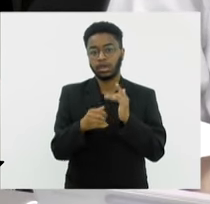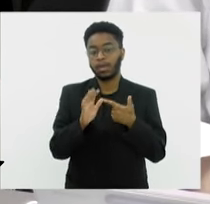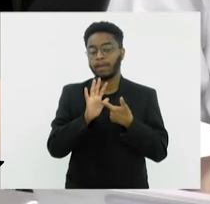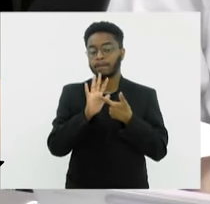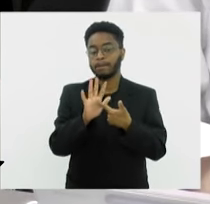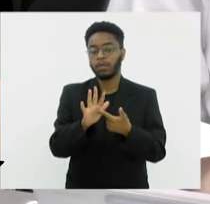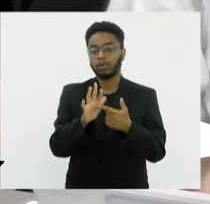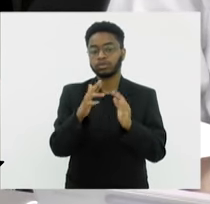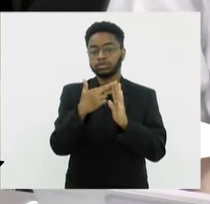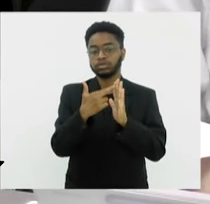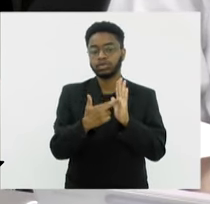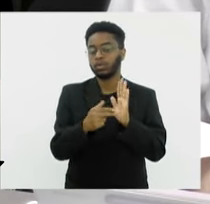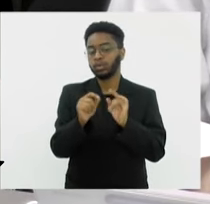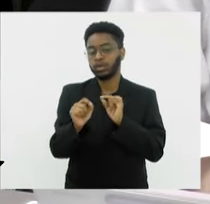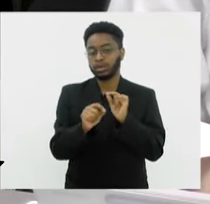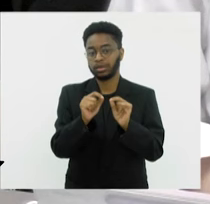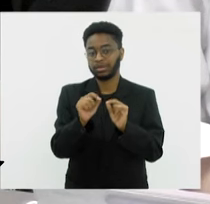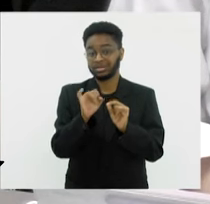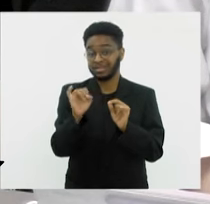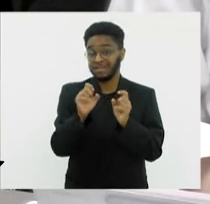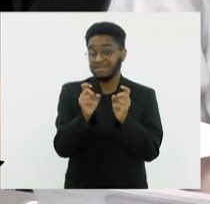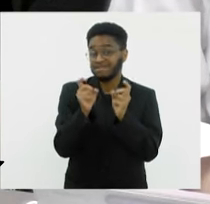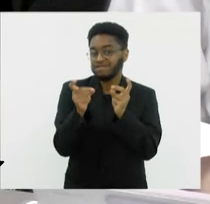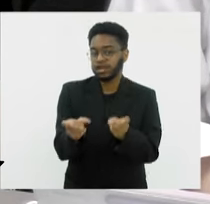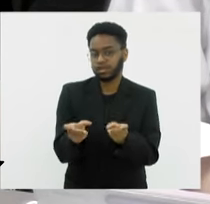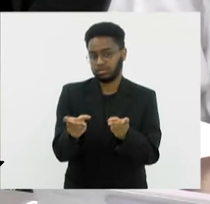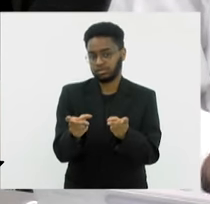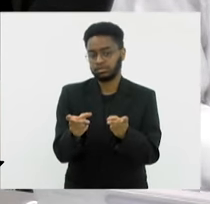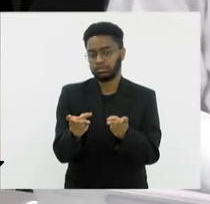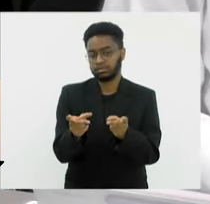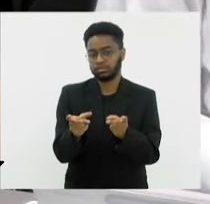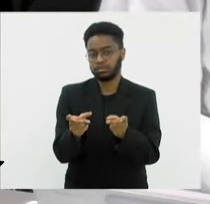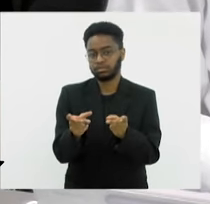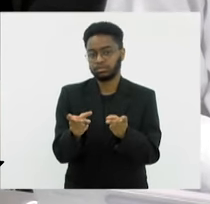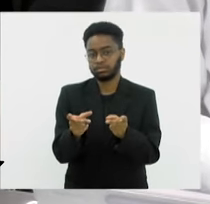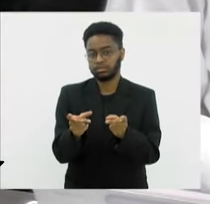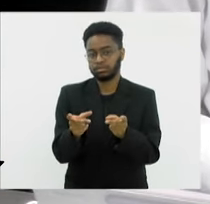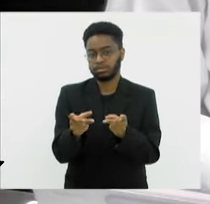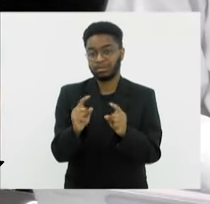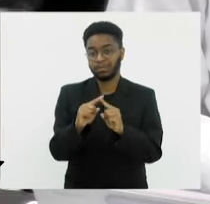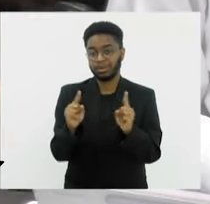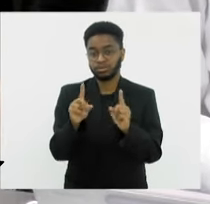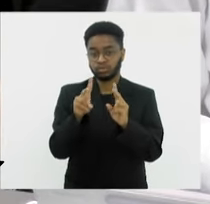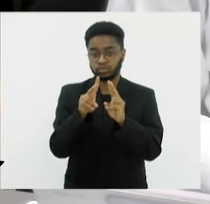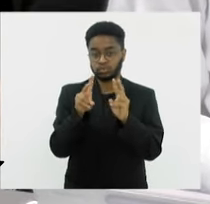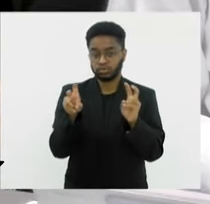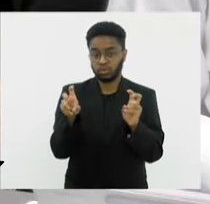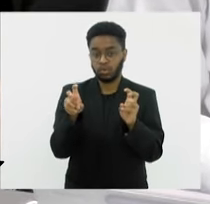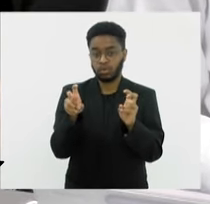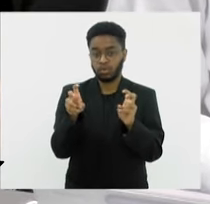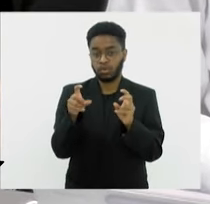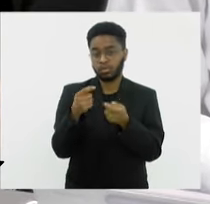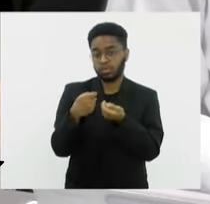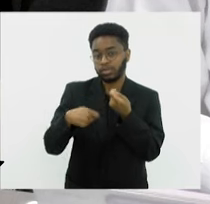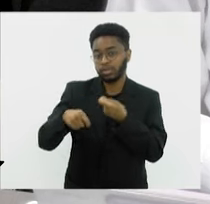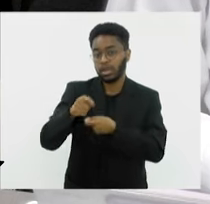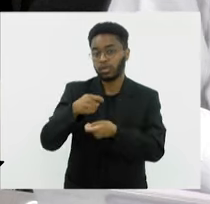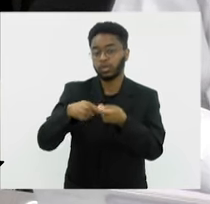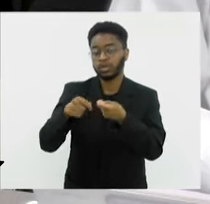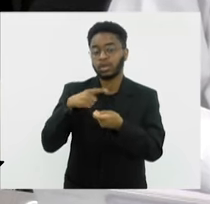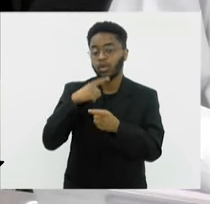normatiza é a comercialização, a negociação com vistas